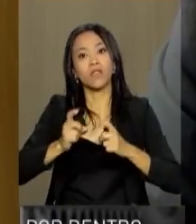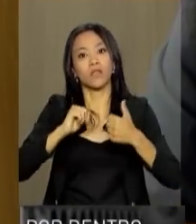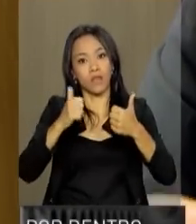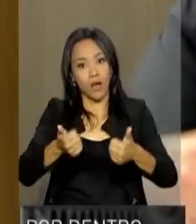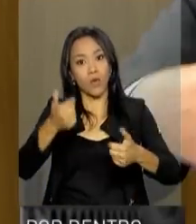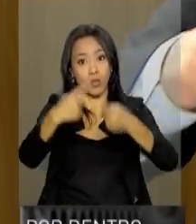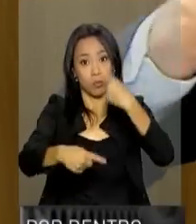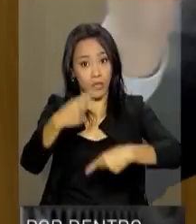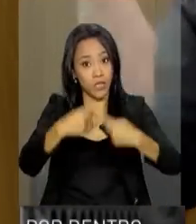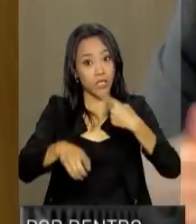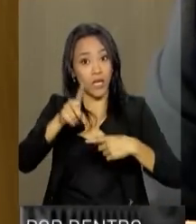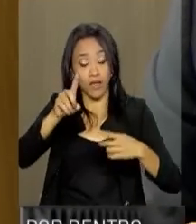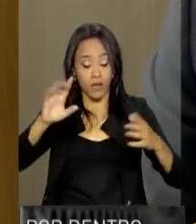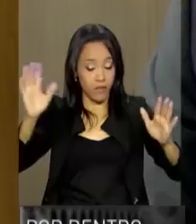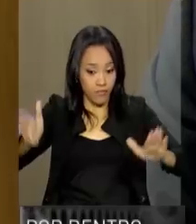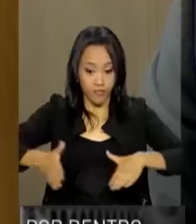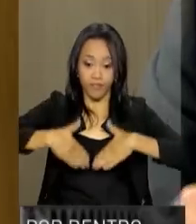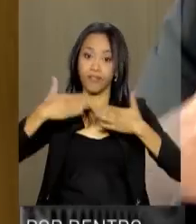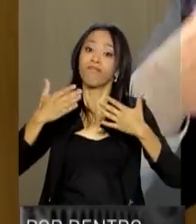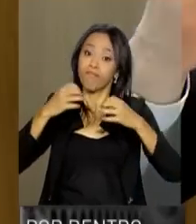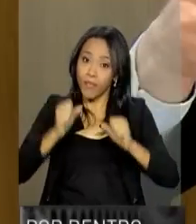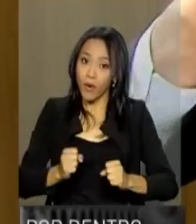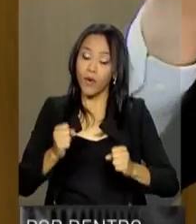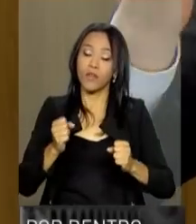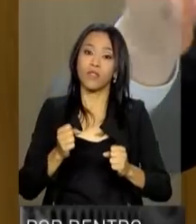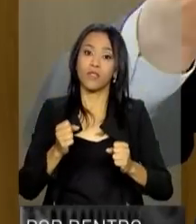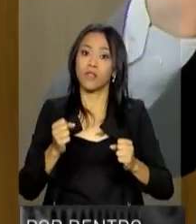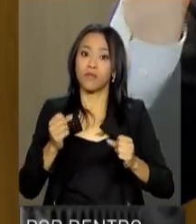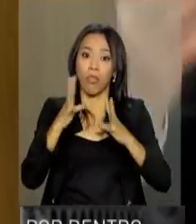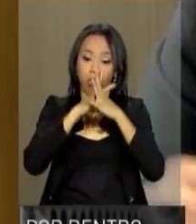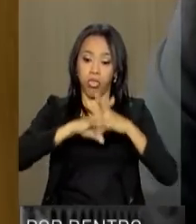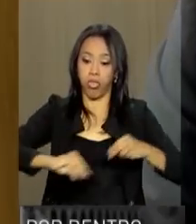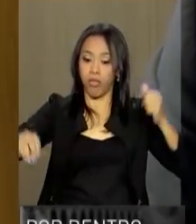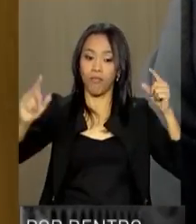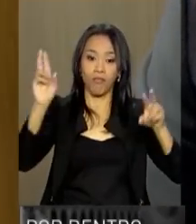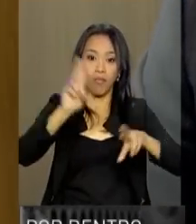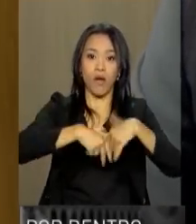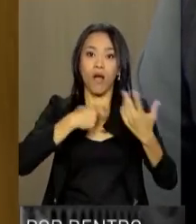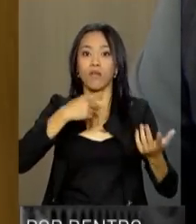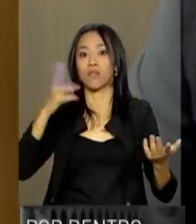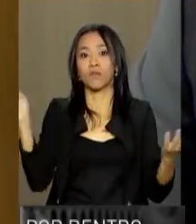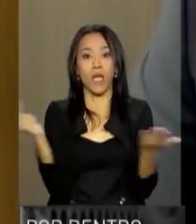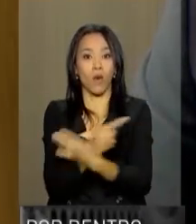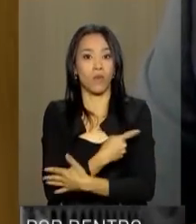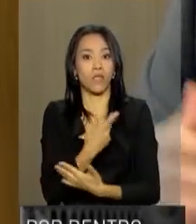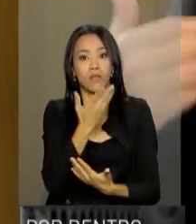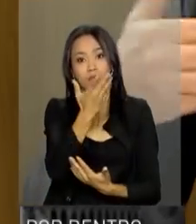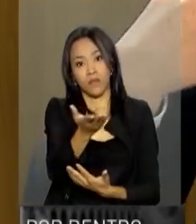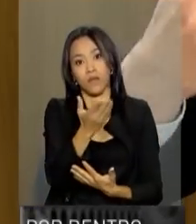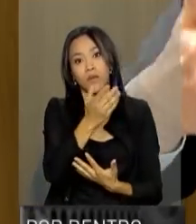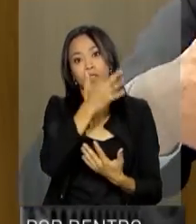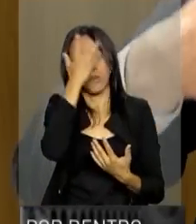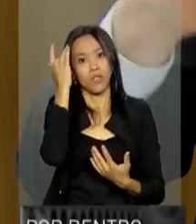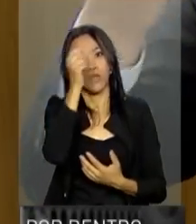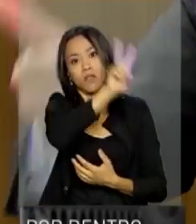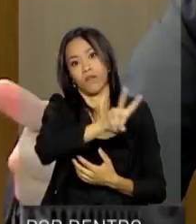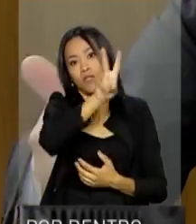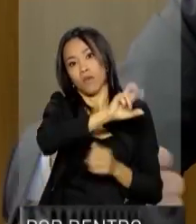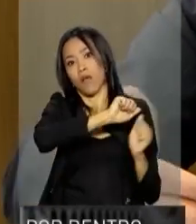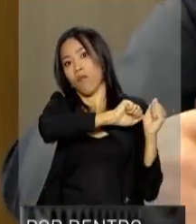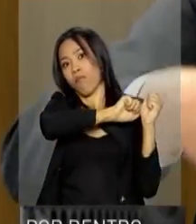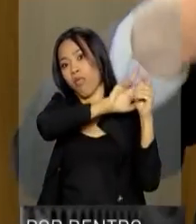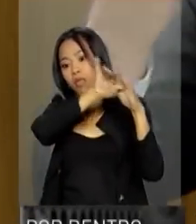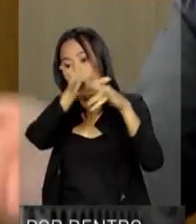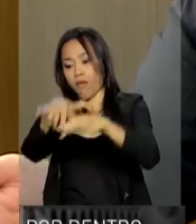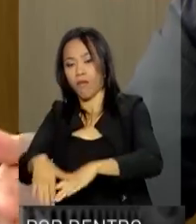políticas públicas e de repente pode isso tudo desaparecer em função de uma sobrecarga é brutal de pessoas muito